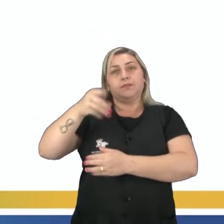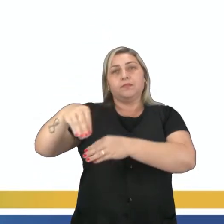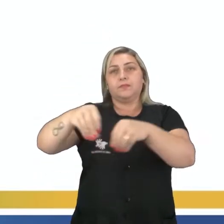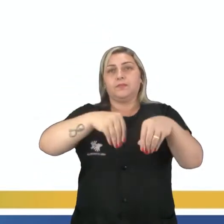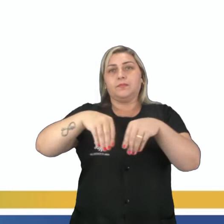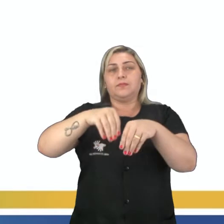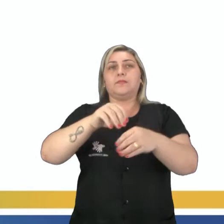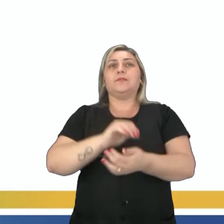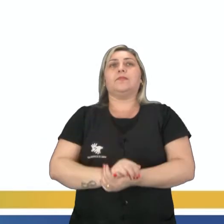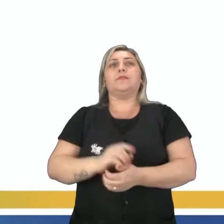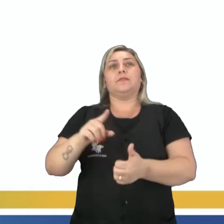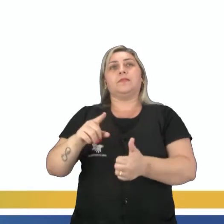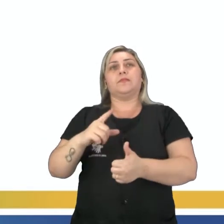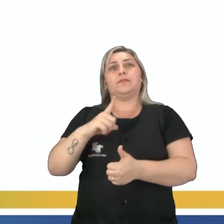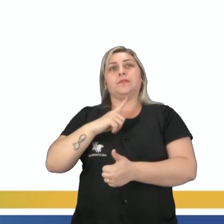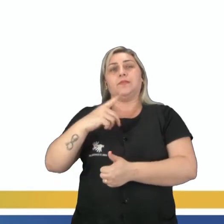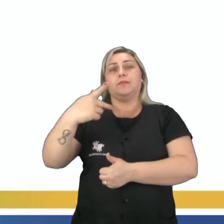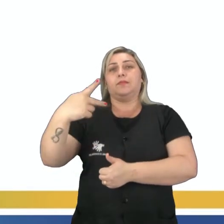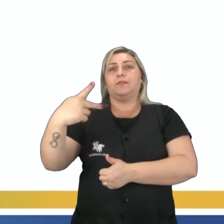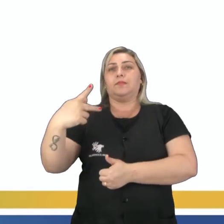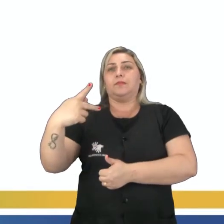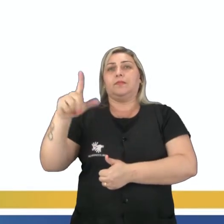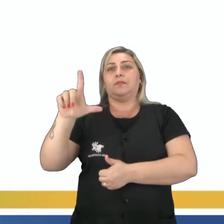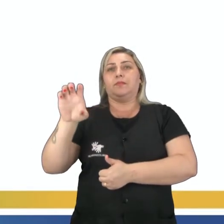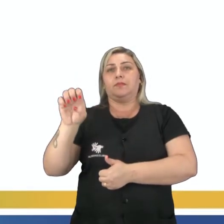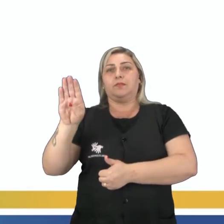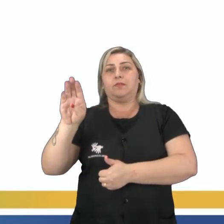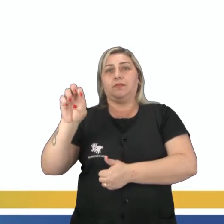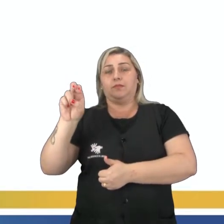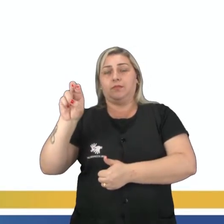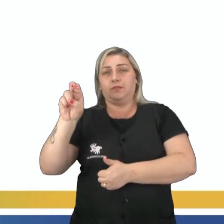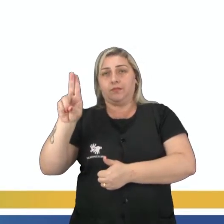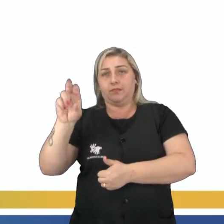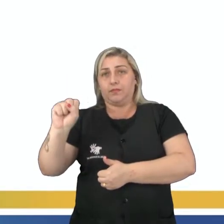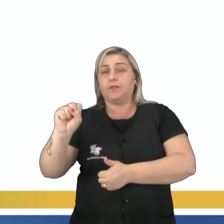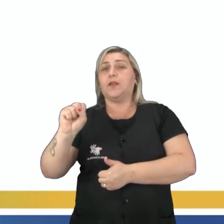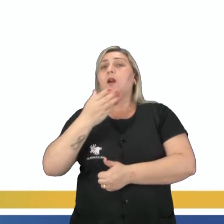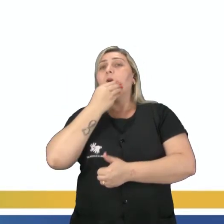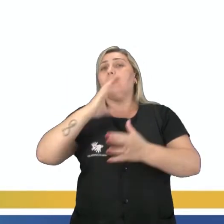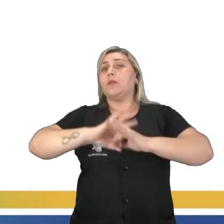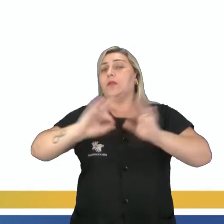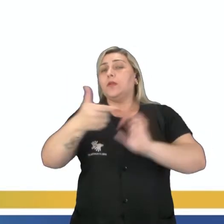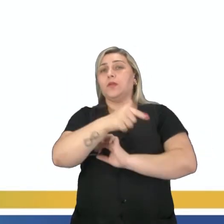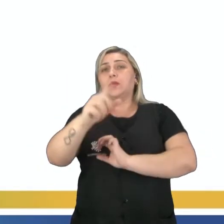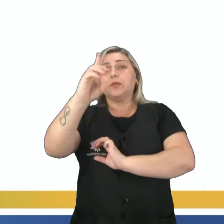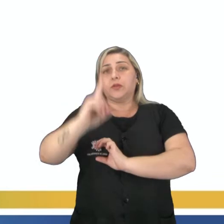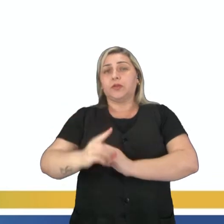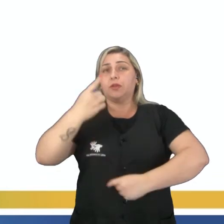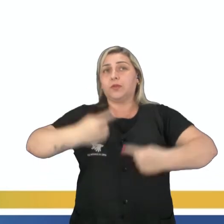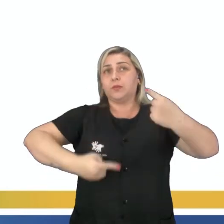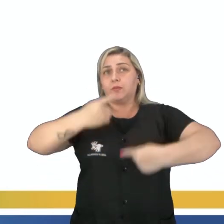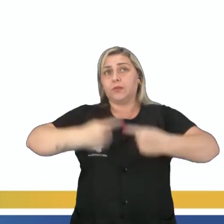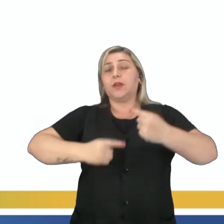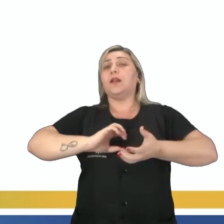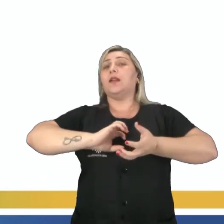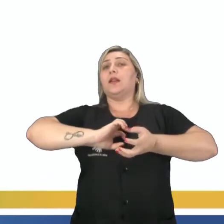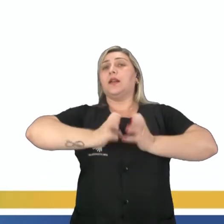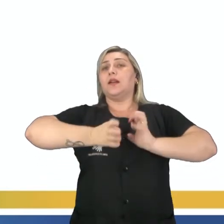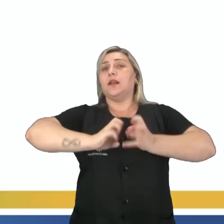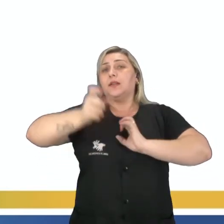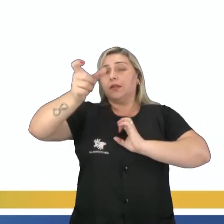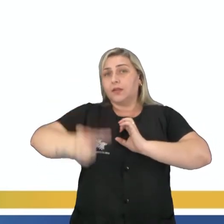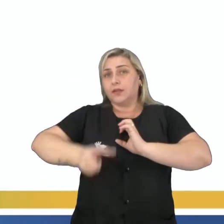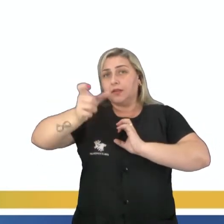terra, certo? Vamos ter os plebeus, que eram homens livres e não possuíam direitos políticos, eram artesãos, comerciantes e pequenos